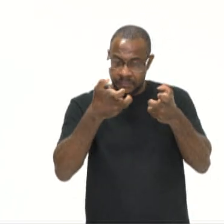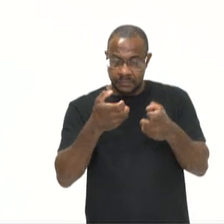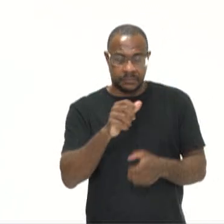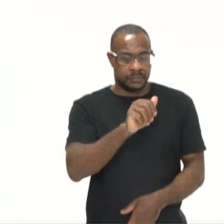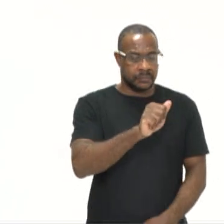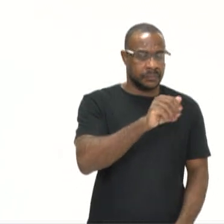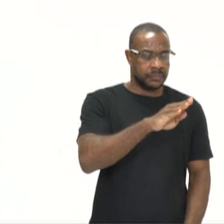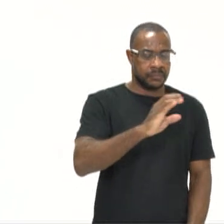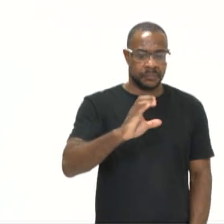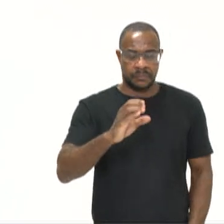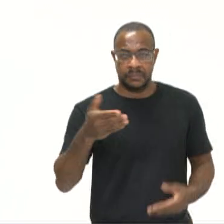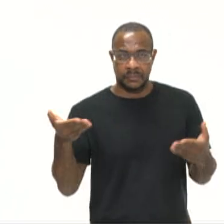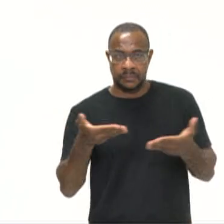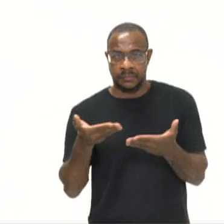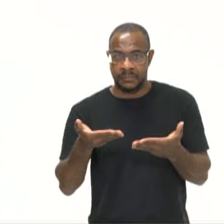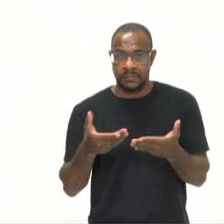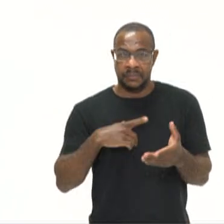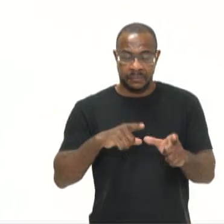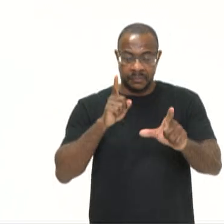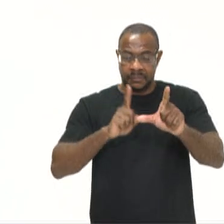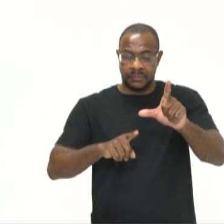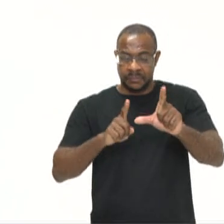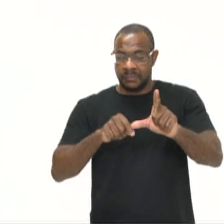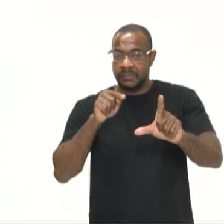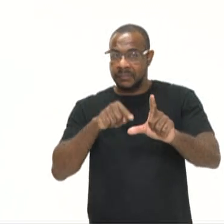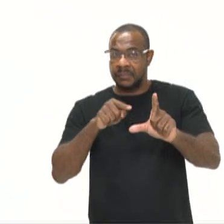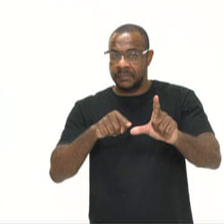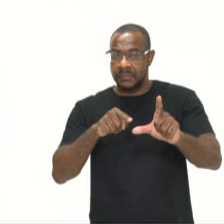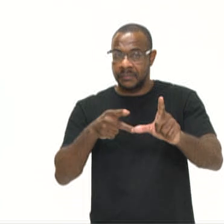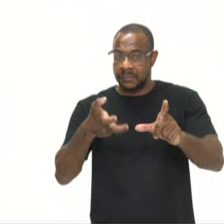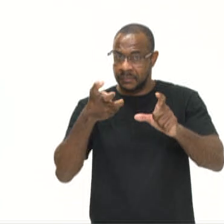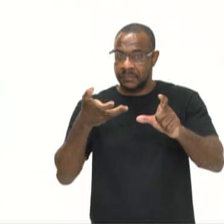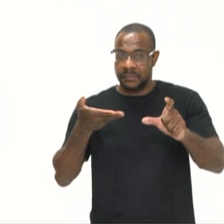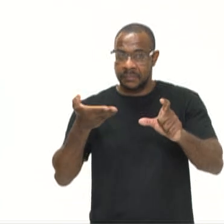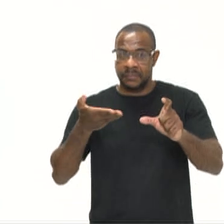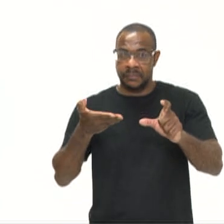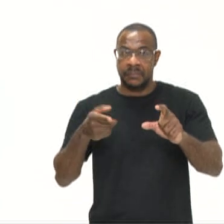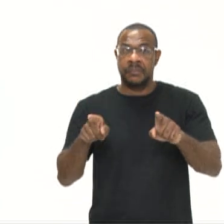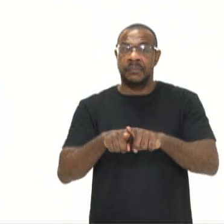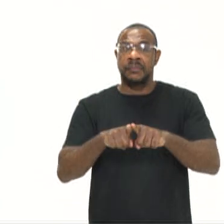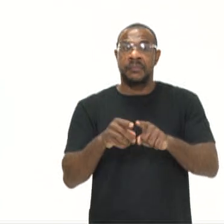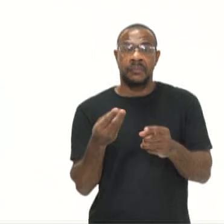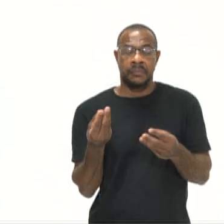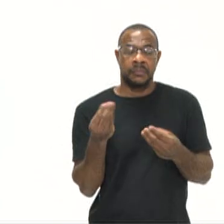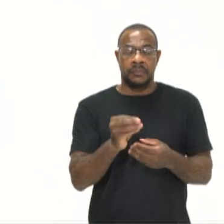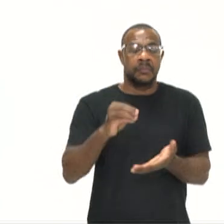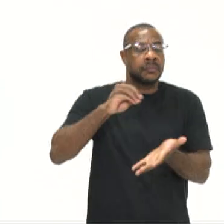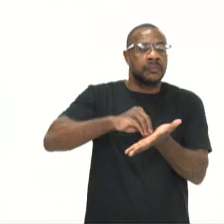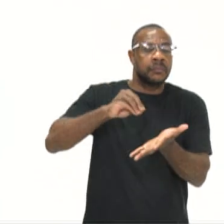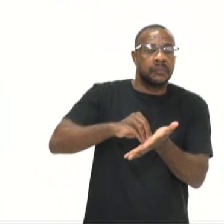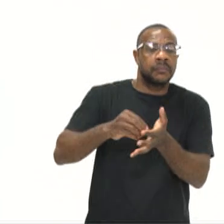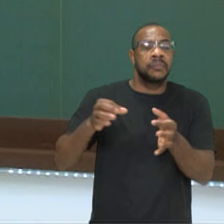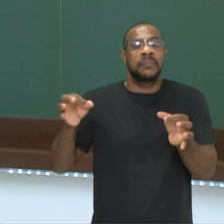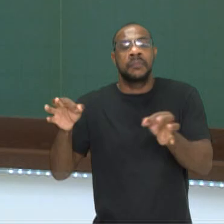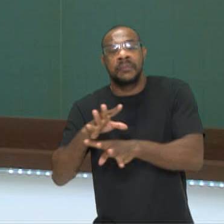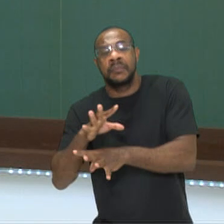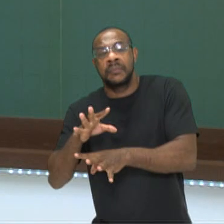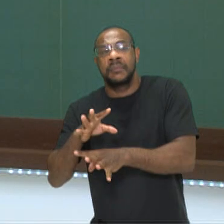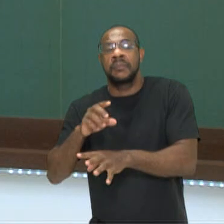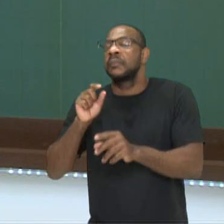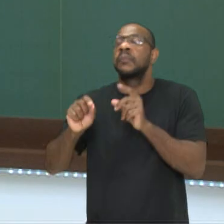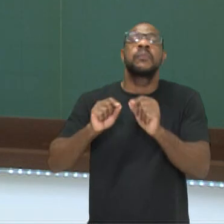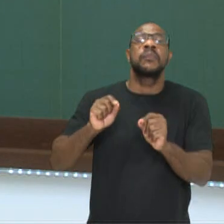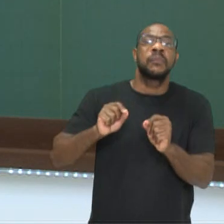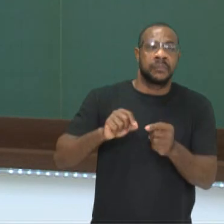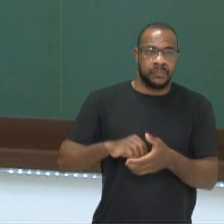equação do segundo grau com uma incógnita. E não esqueça do finalzinho aqui, ó. Classifique-a como completa ou incompleta. Então,